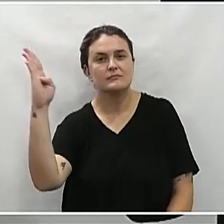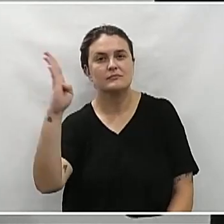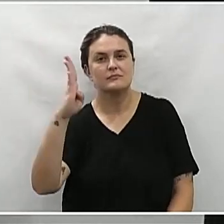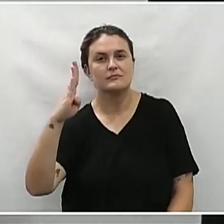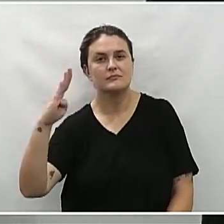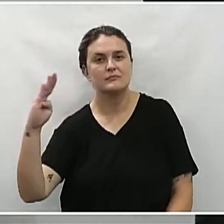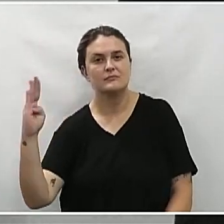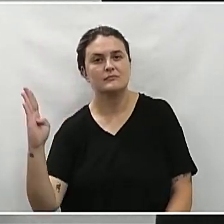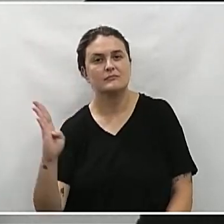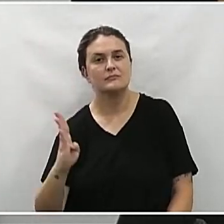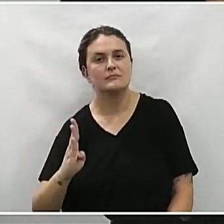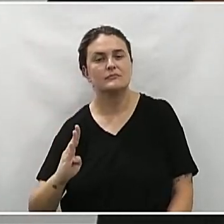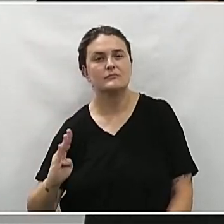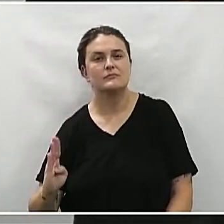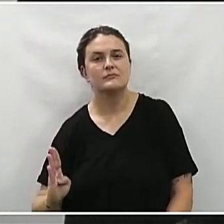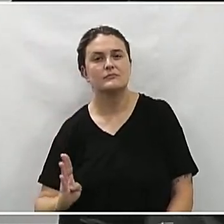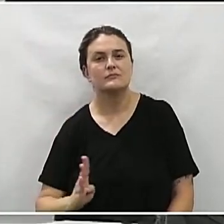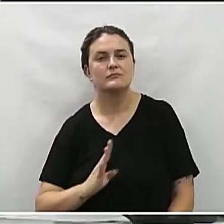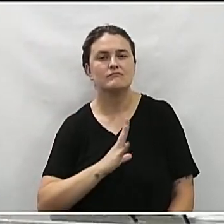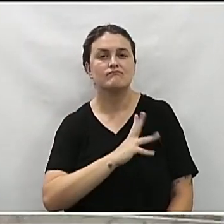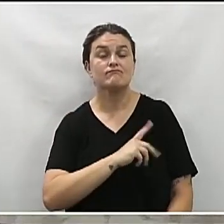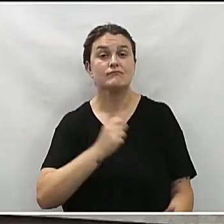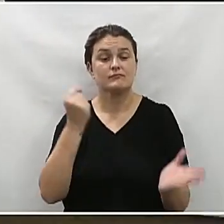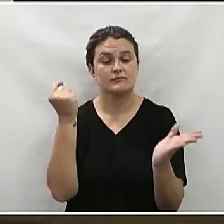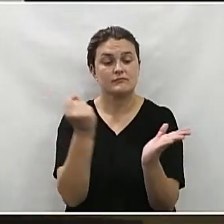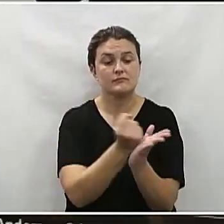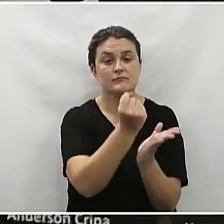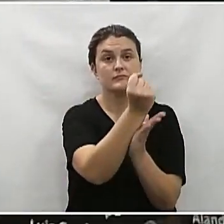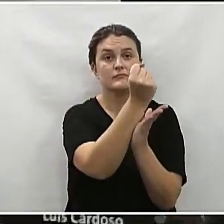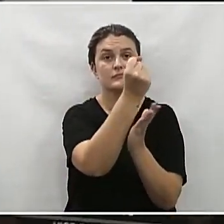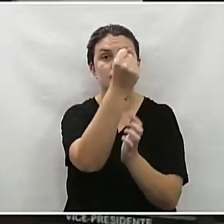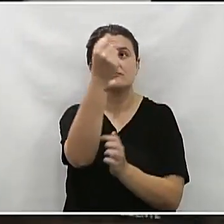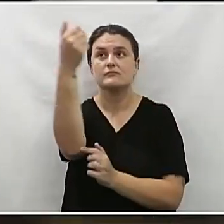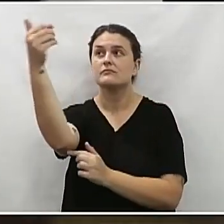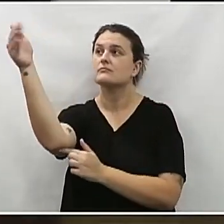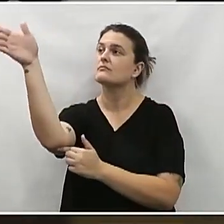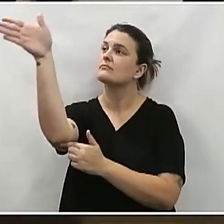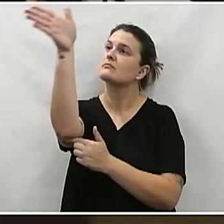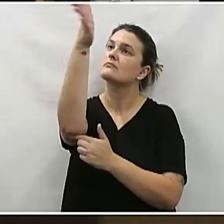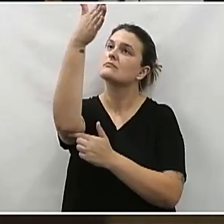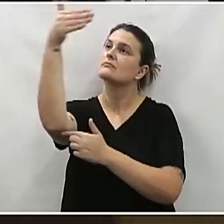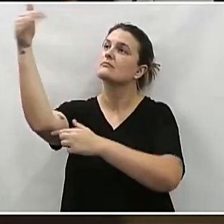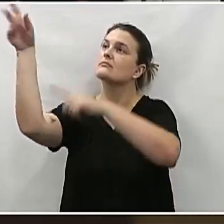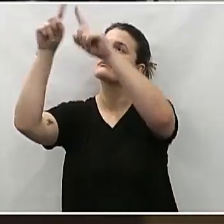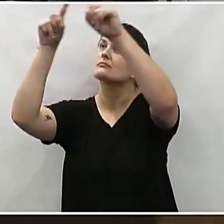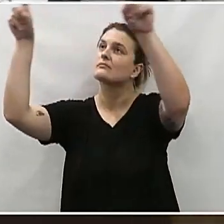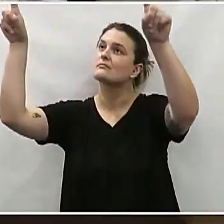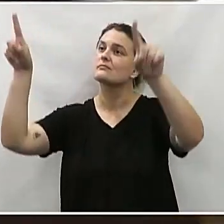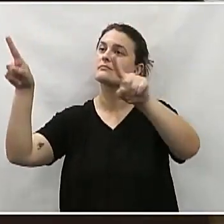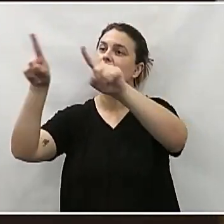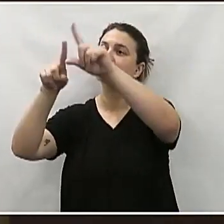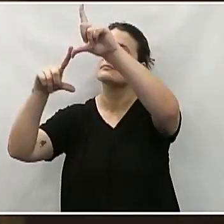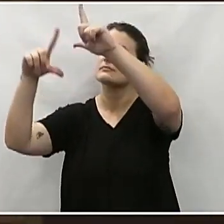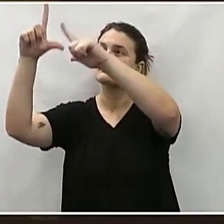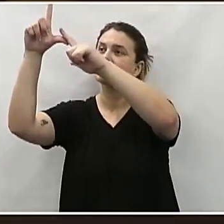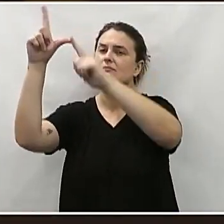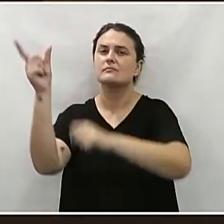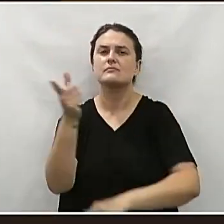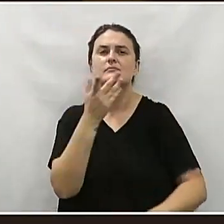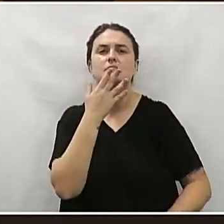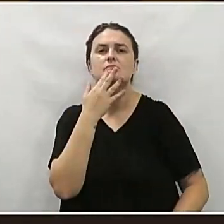salve e sol, Brasil. Que amor eterno seja símbolo, olá parou com os tetas